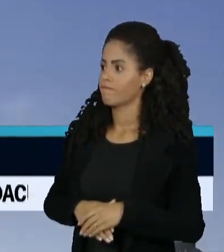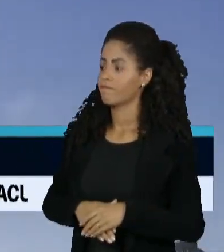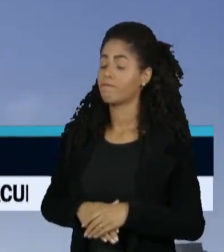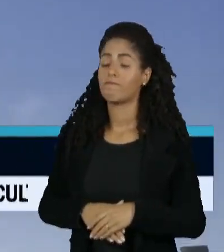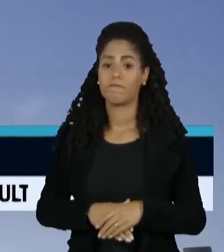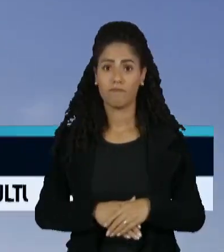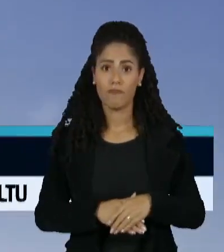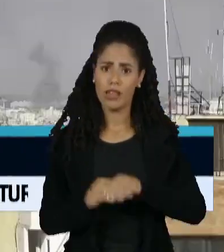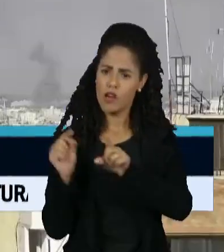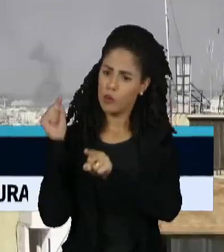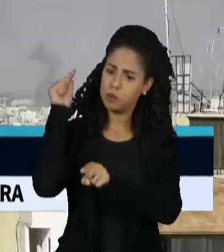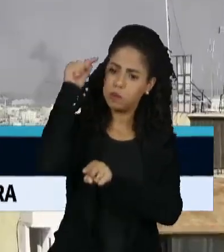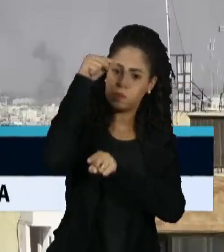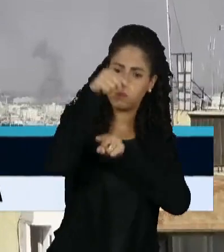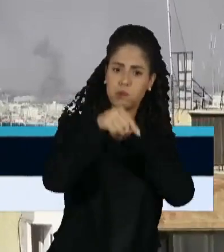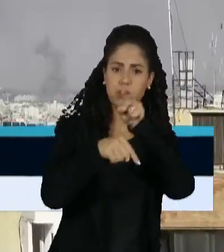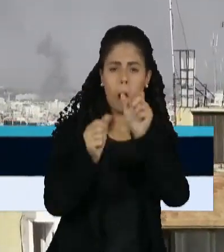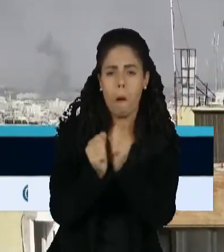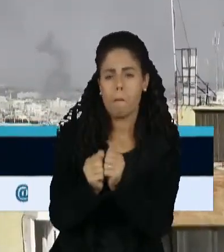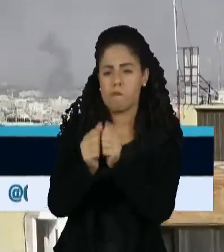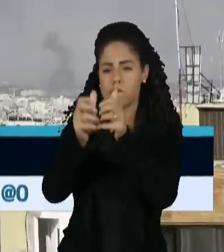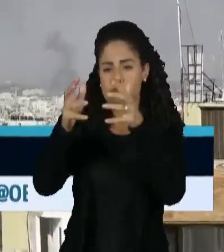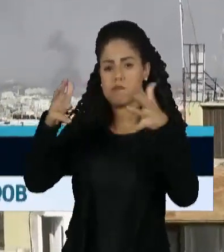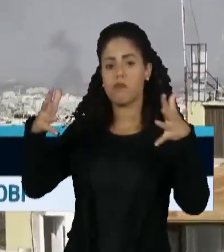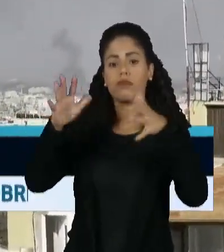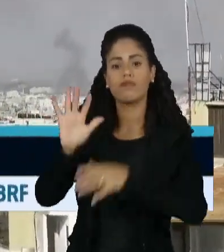Os mísseis, as explosões